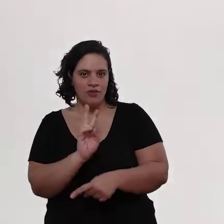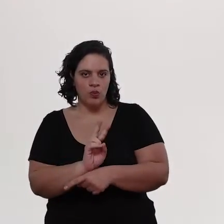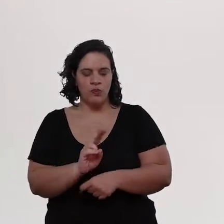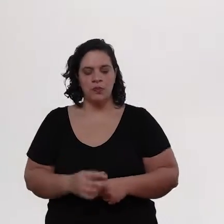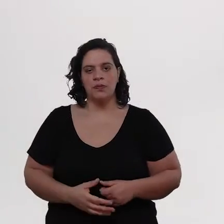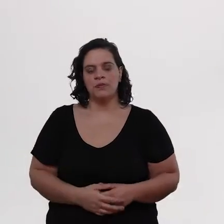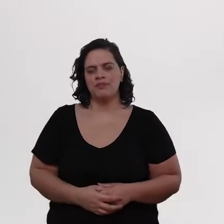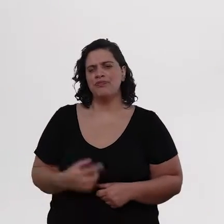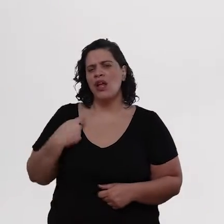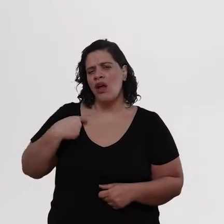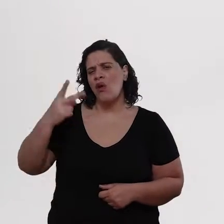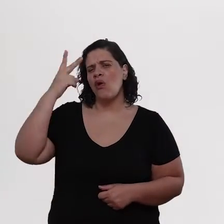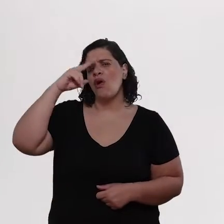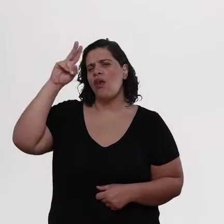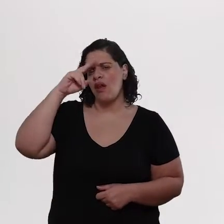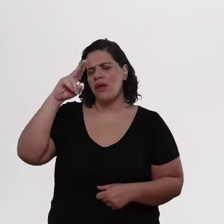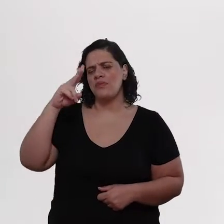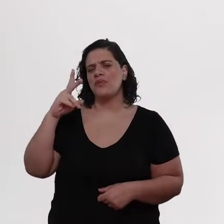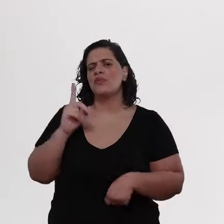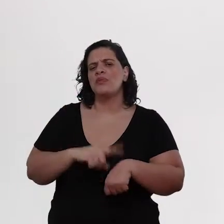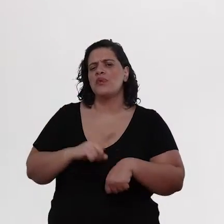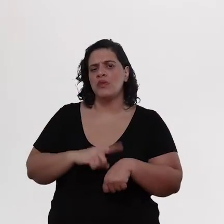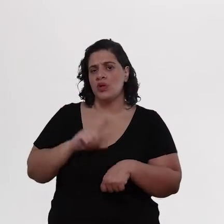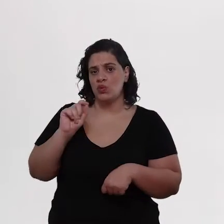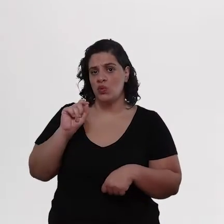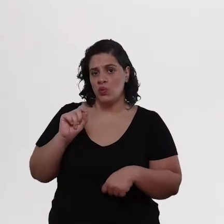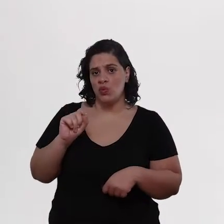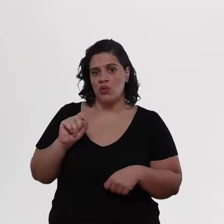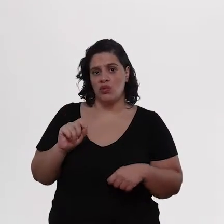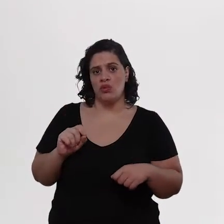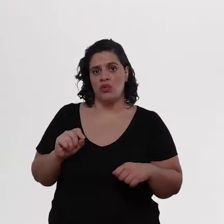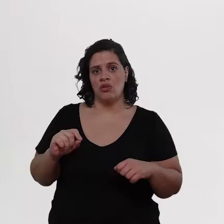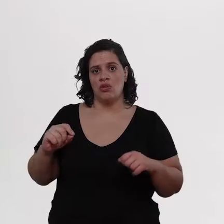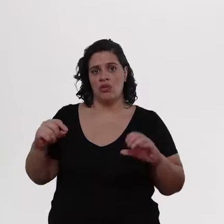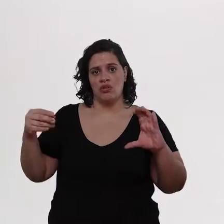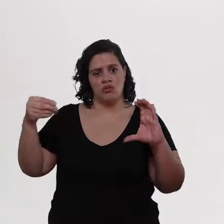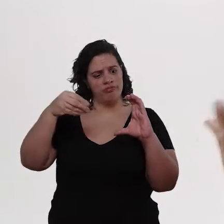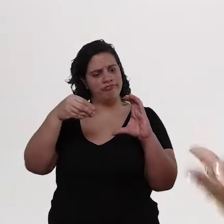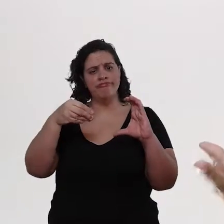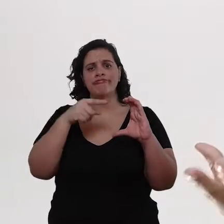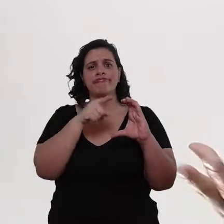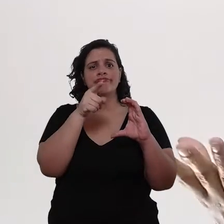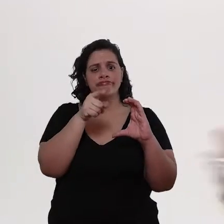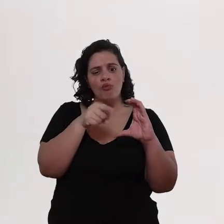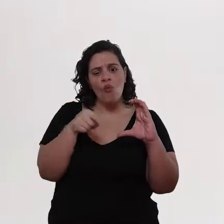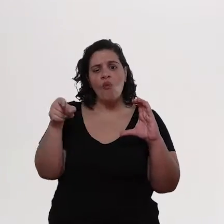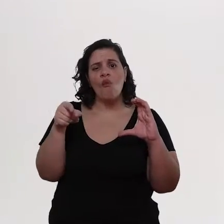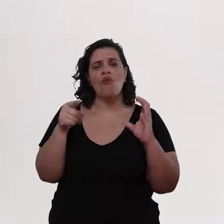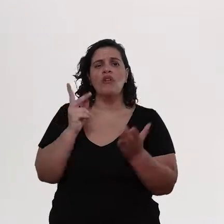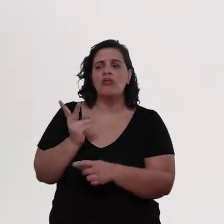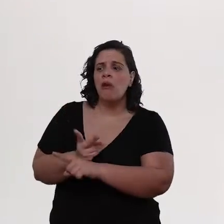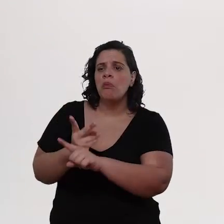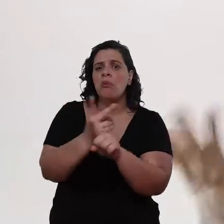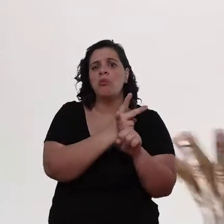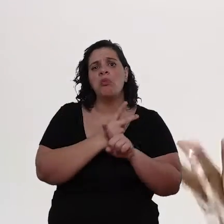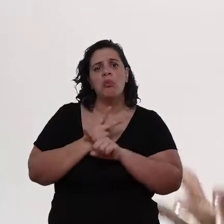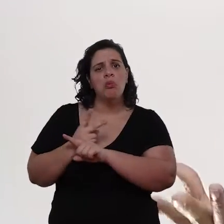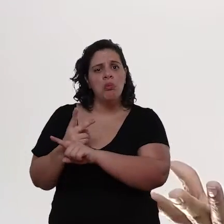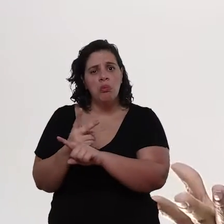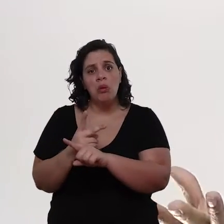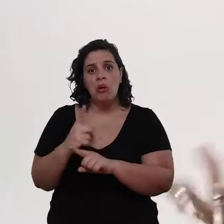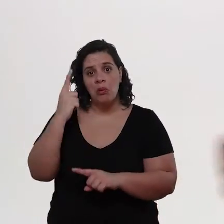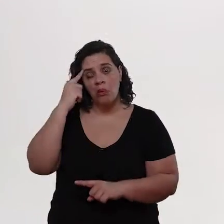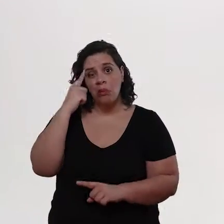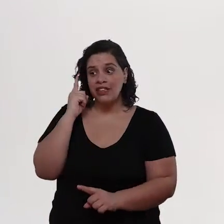recordo que paramos em um momento em que a parte. Ele perdeu a outra parte que ele achava que